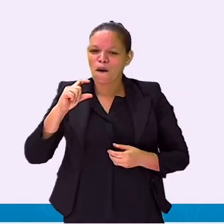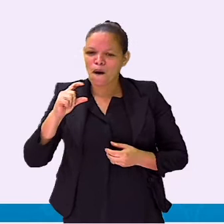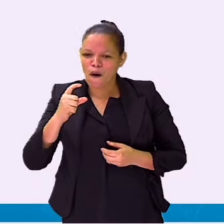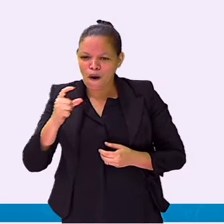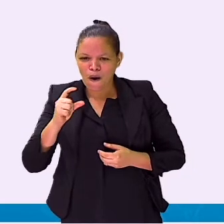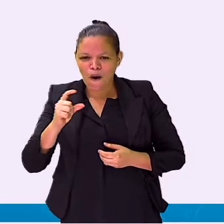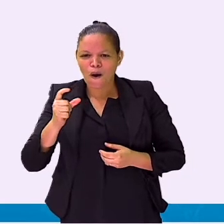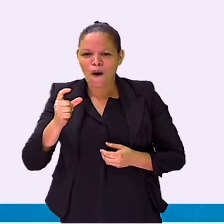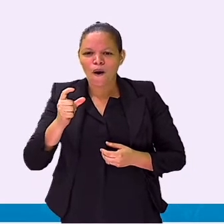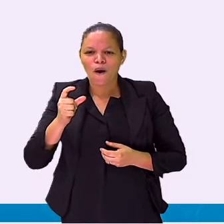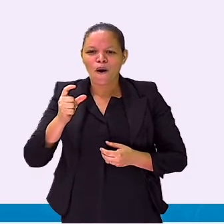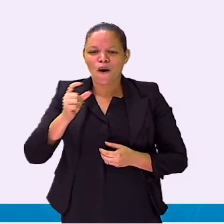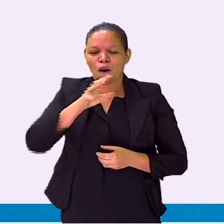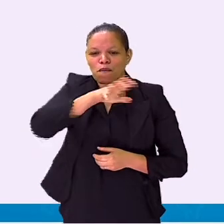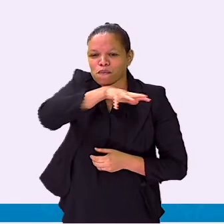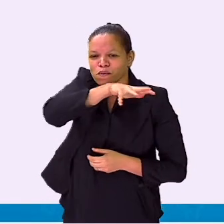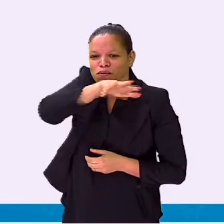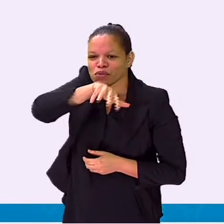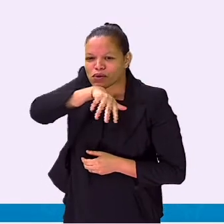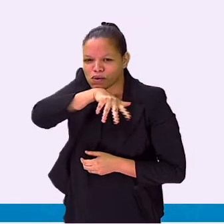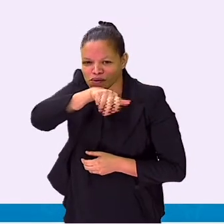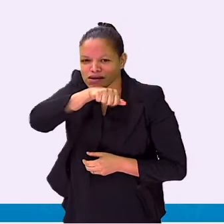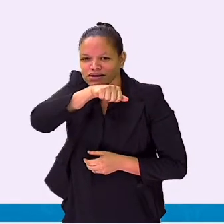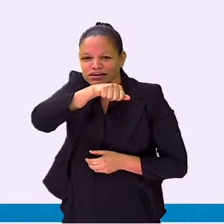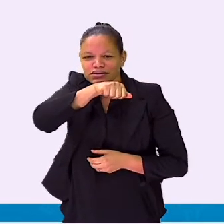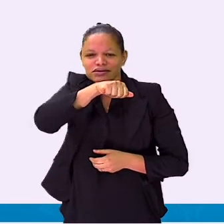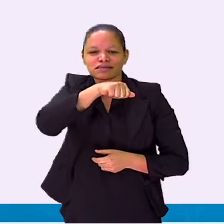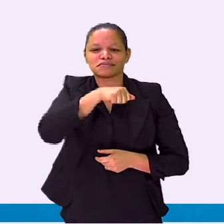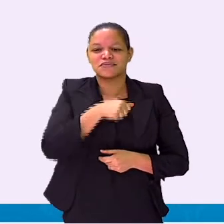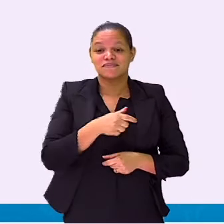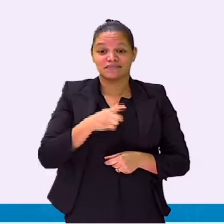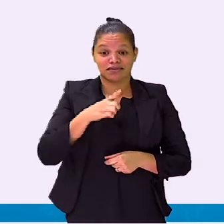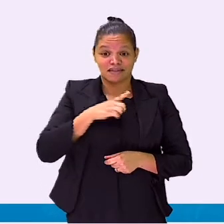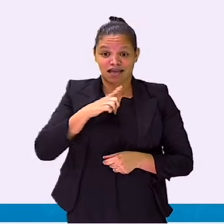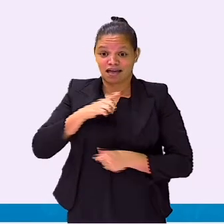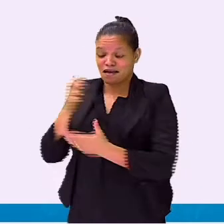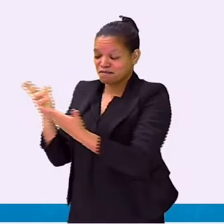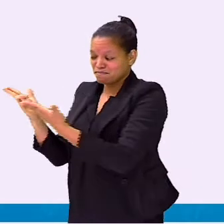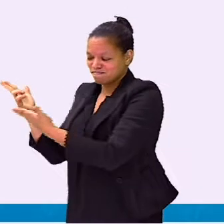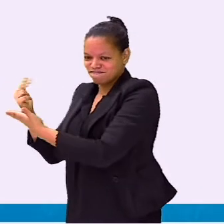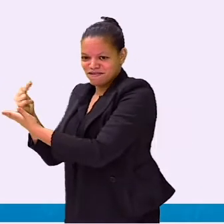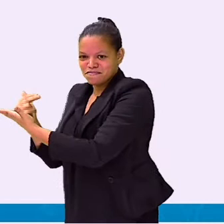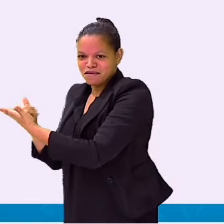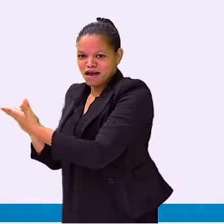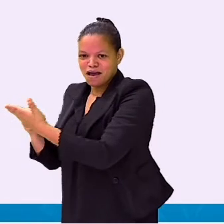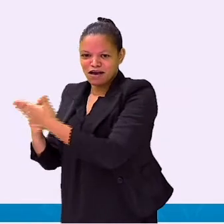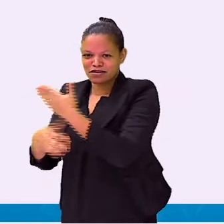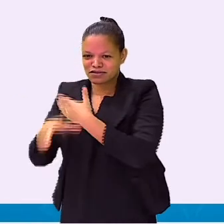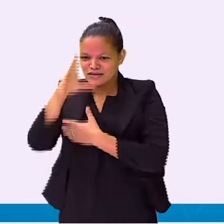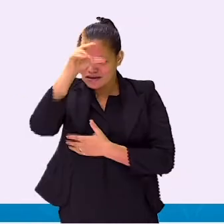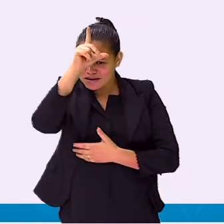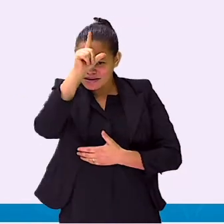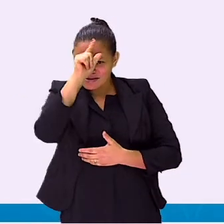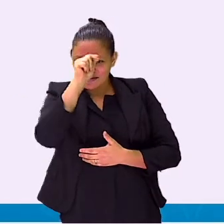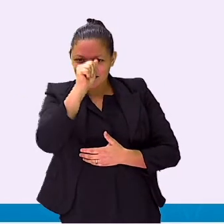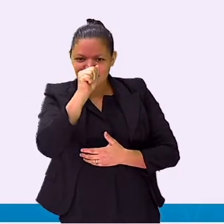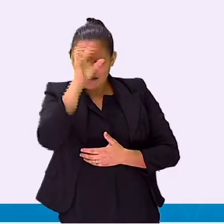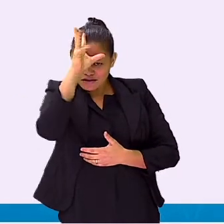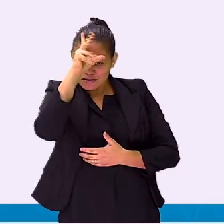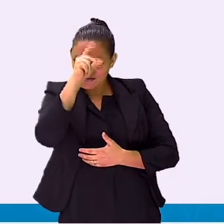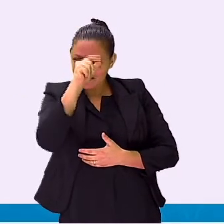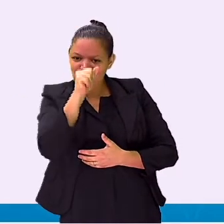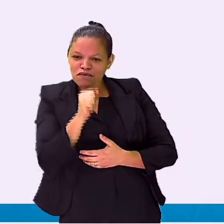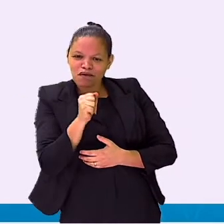o frango com quiabo, que para mim é o melhor prato que existe, o tutu mineiro, a